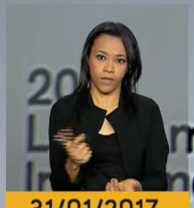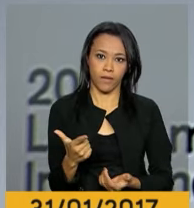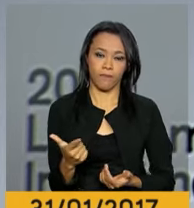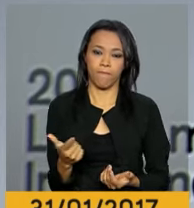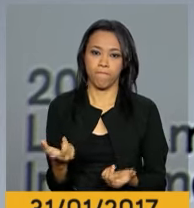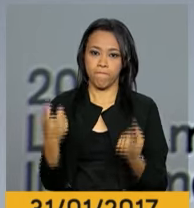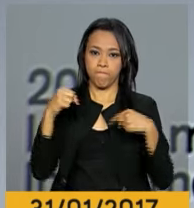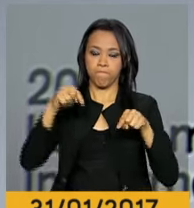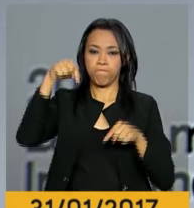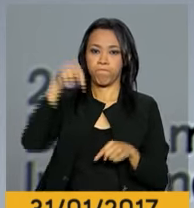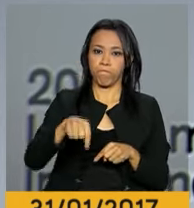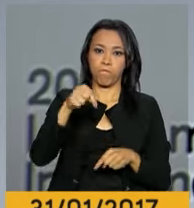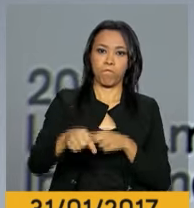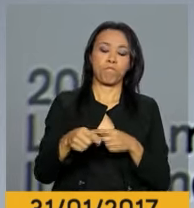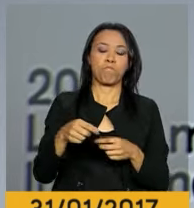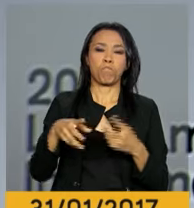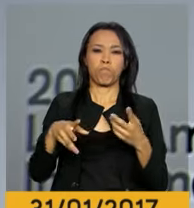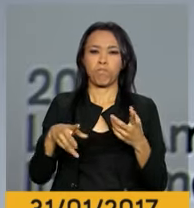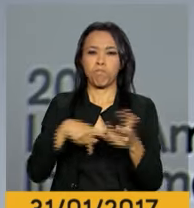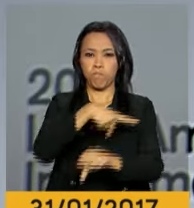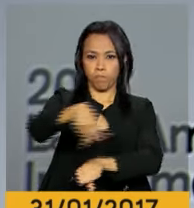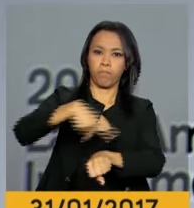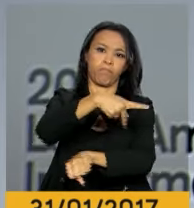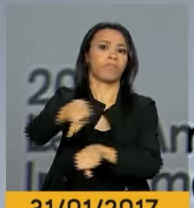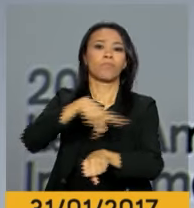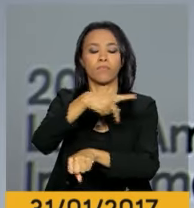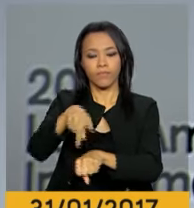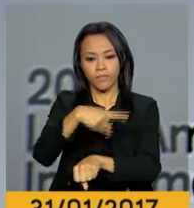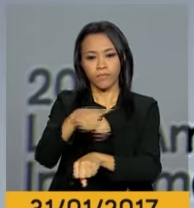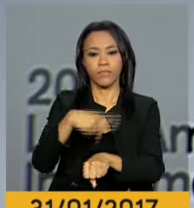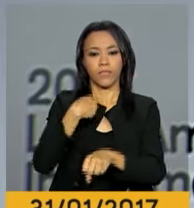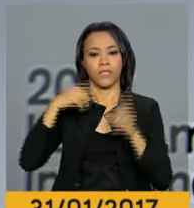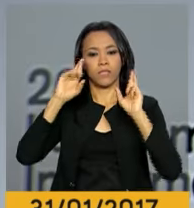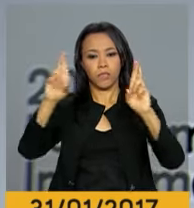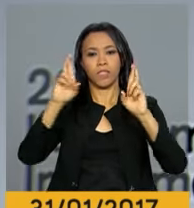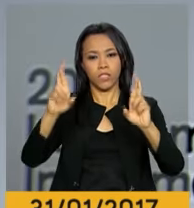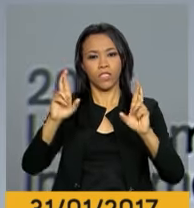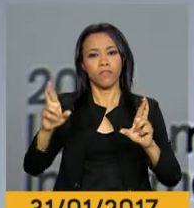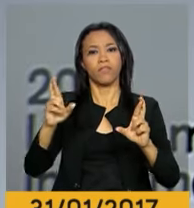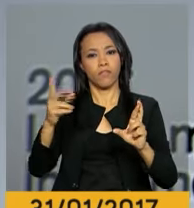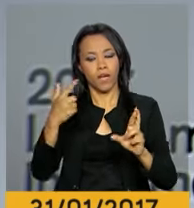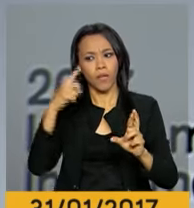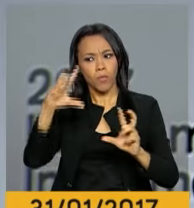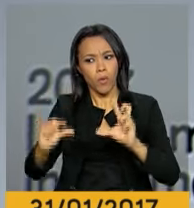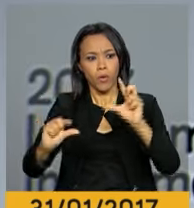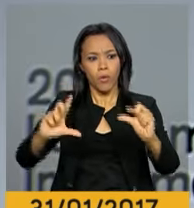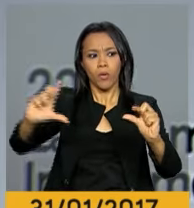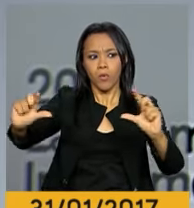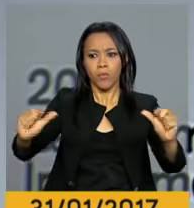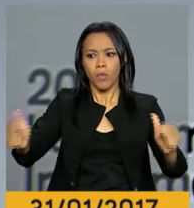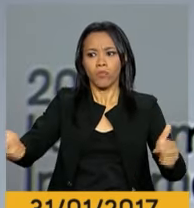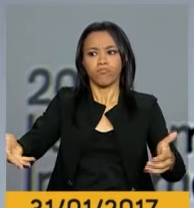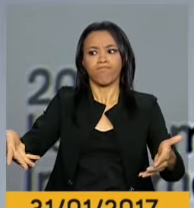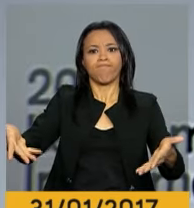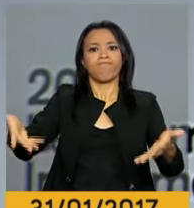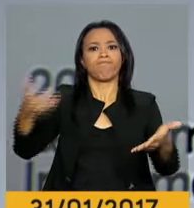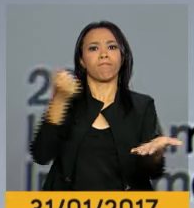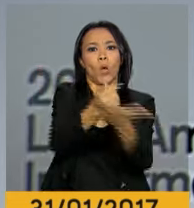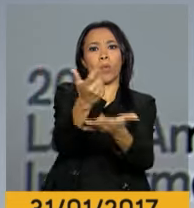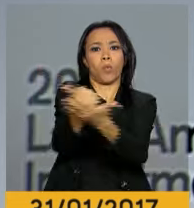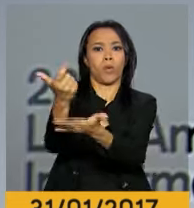risco país eh caiu sensivelmente E a expectativa dos consumidores vem subindo pouco a pouco porque aqui que digo o